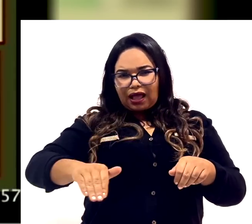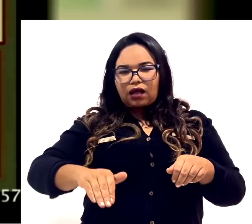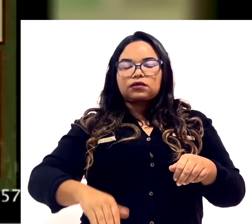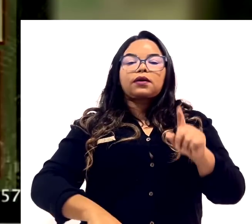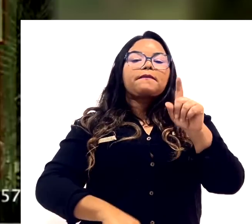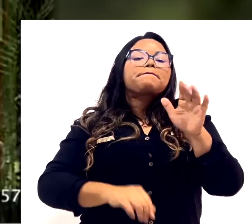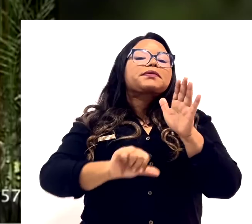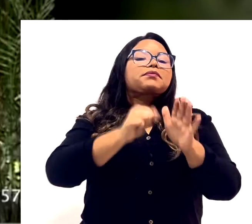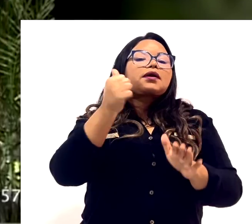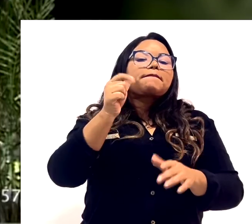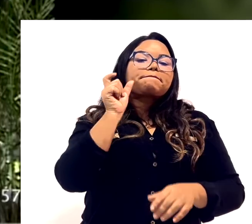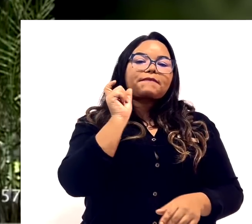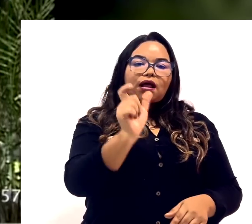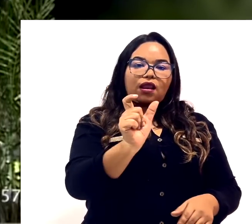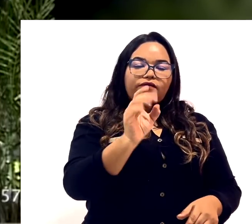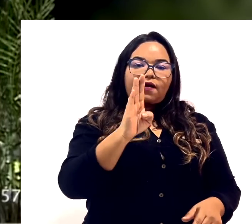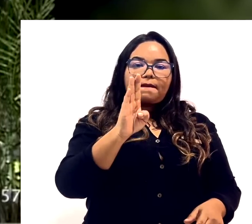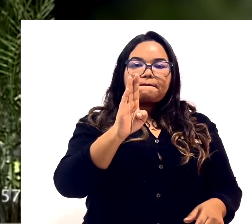de blasfêmia.